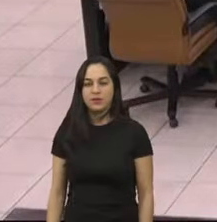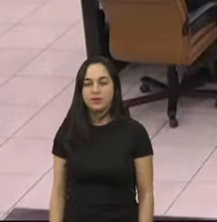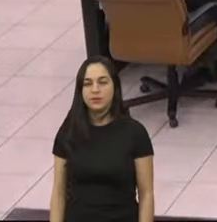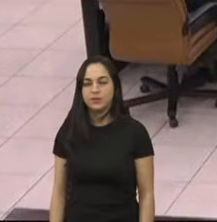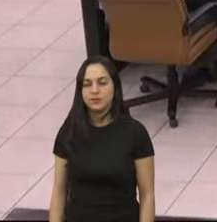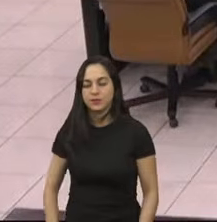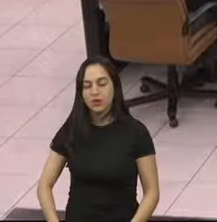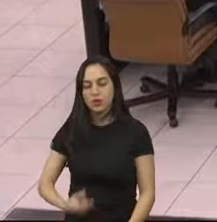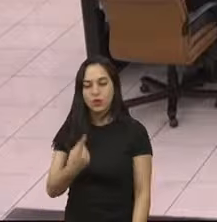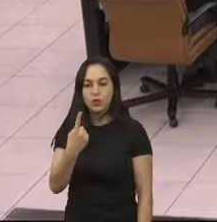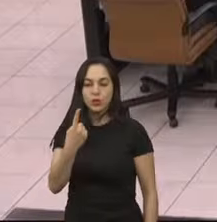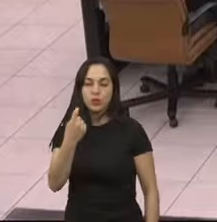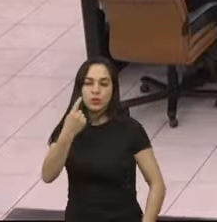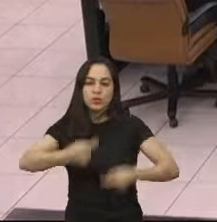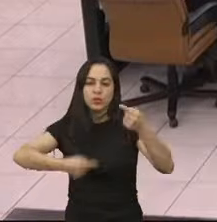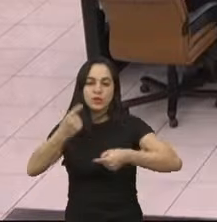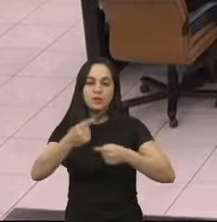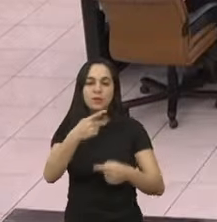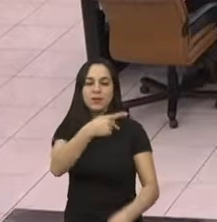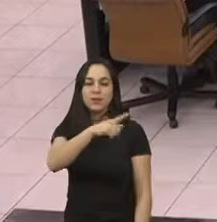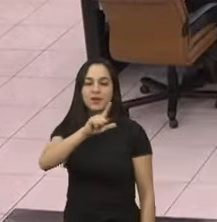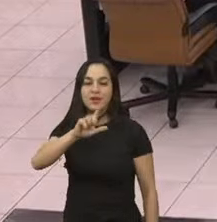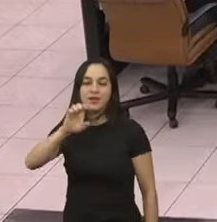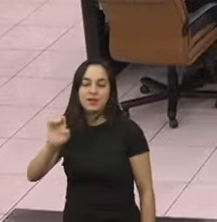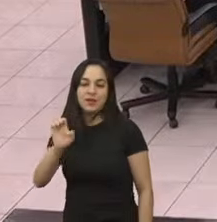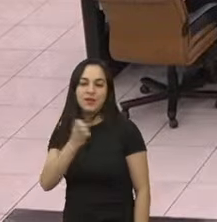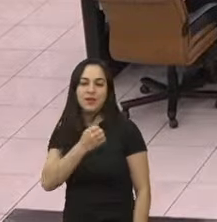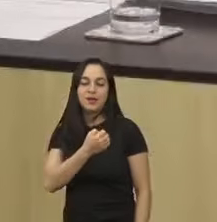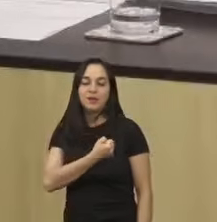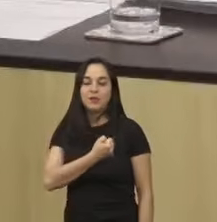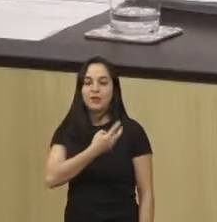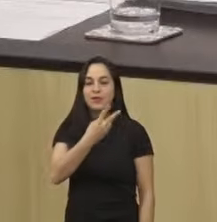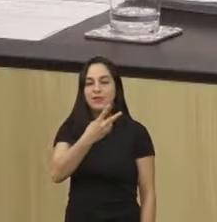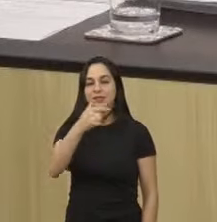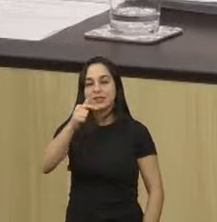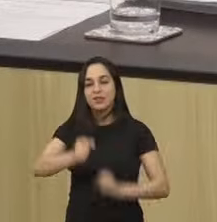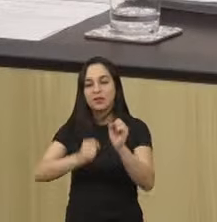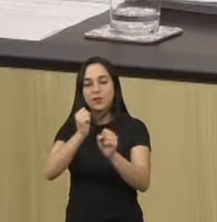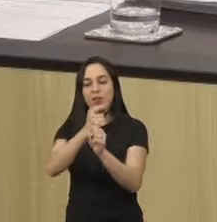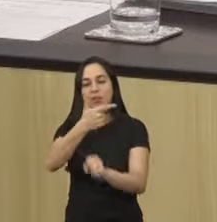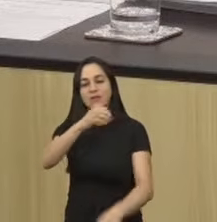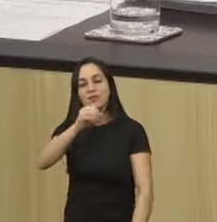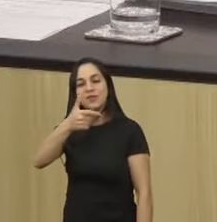Discussão única do PLE número 27 de 2025.